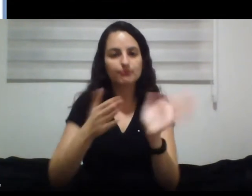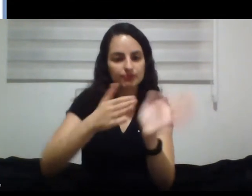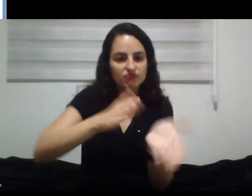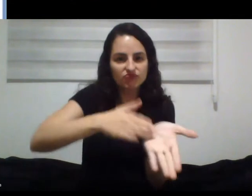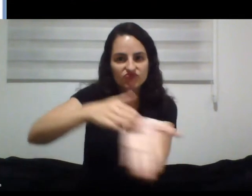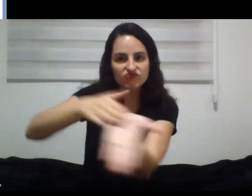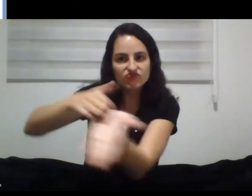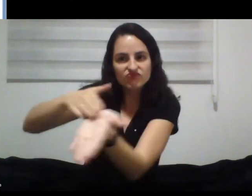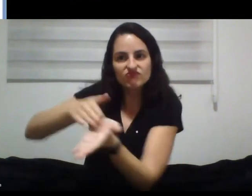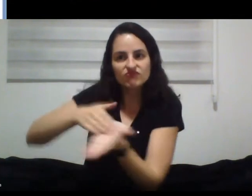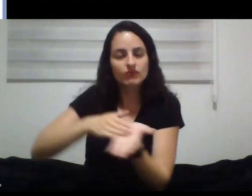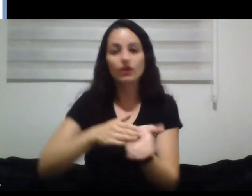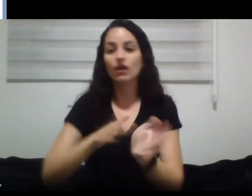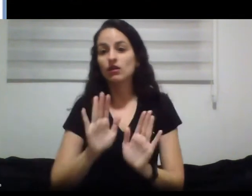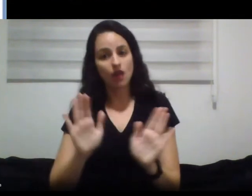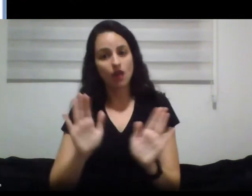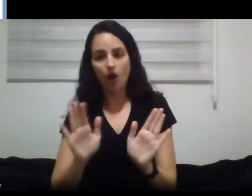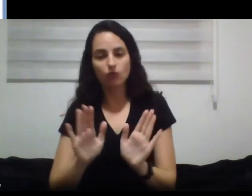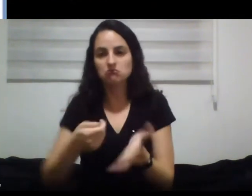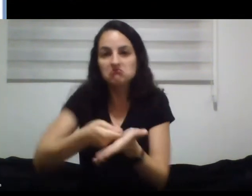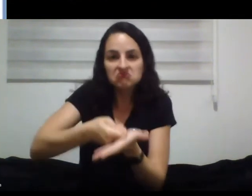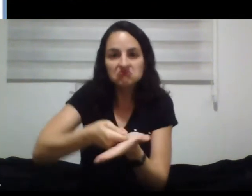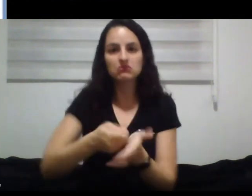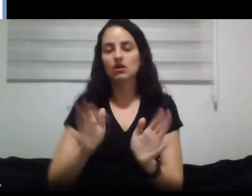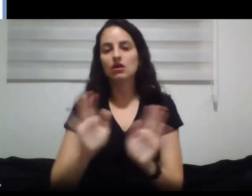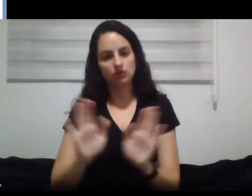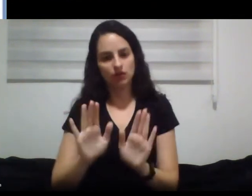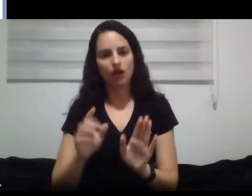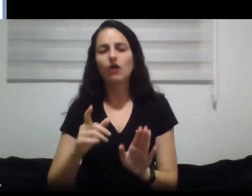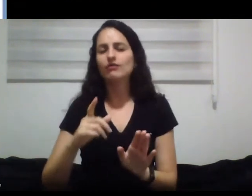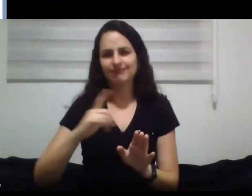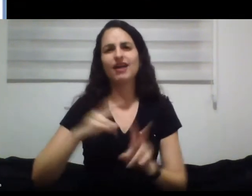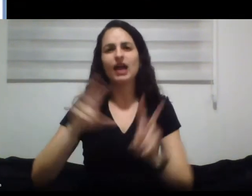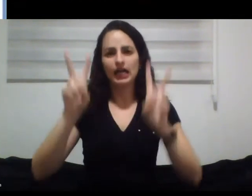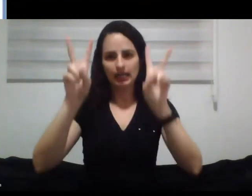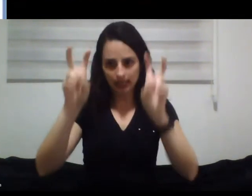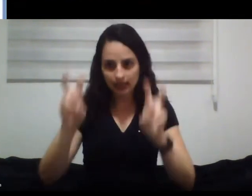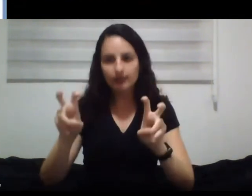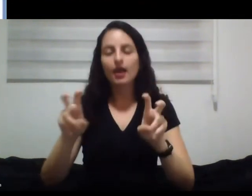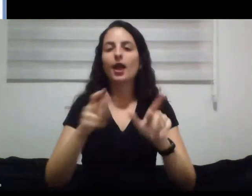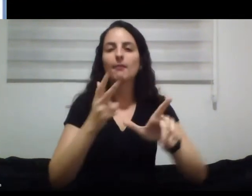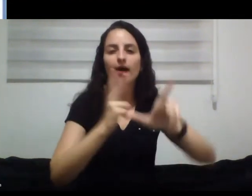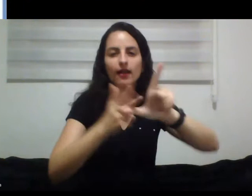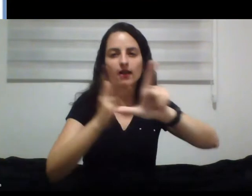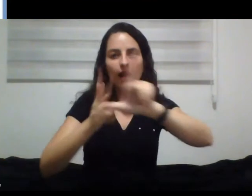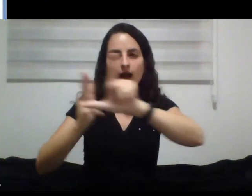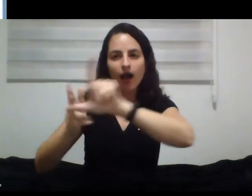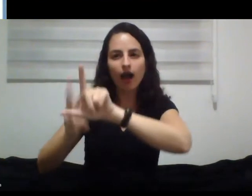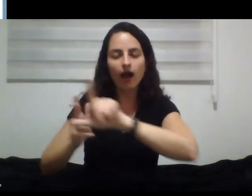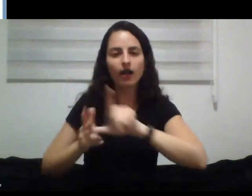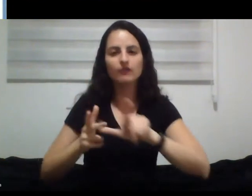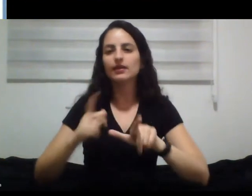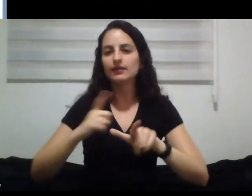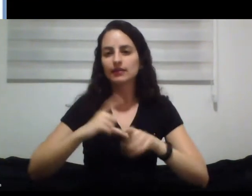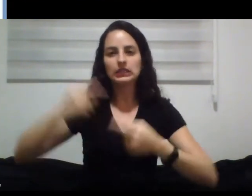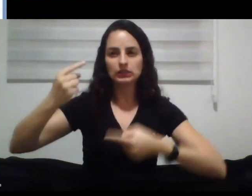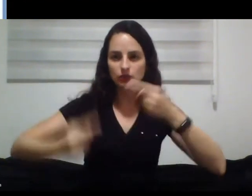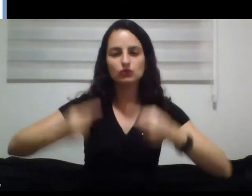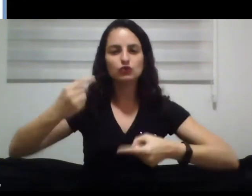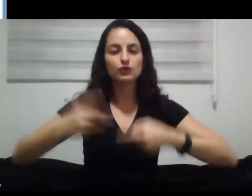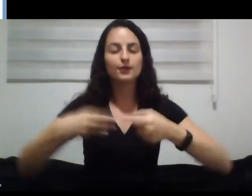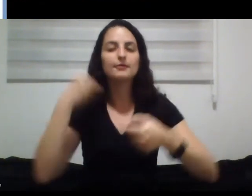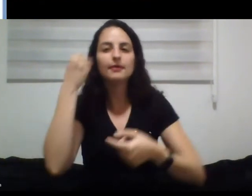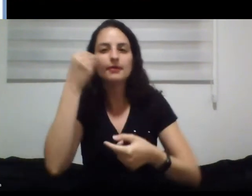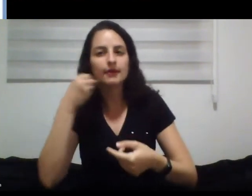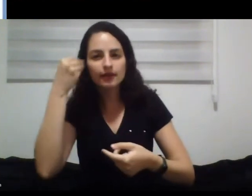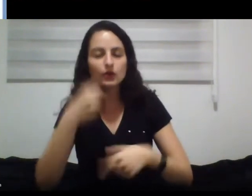Tá. Tem aqui alguns modelos, tá, gente? A forma como se organiza aqui nessas as estratégias, que até essa comissão,